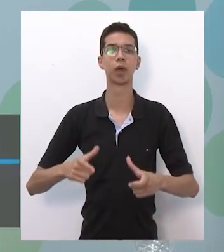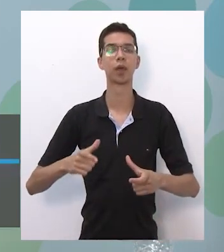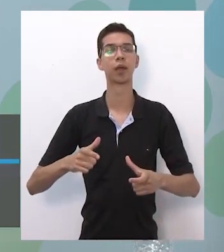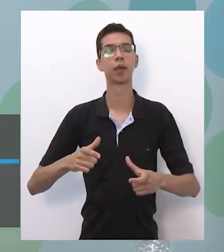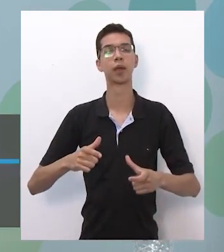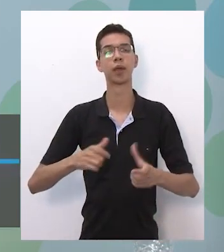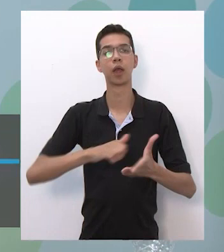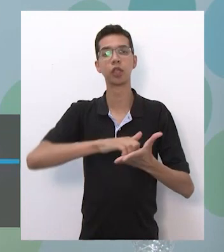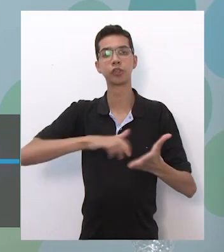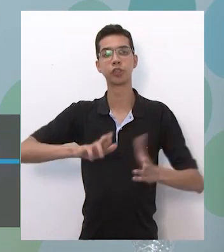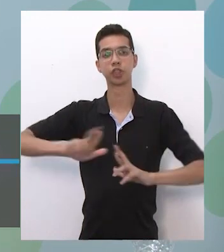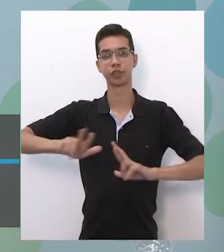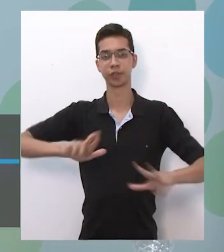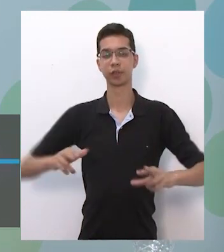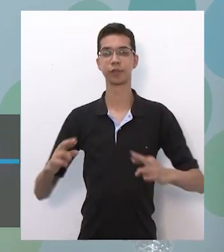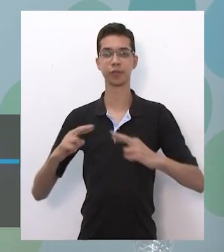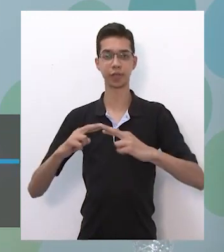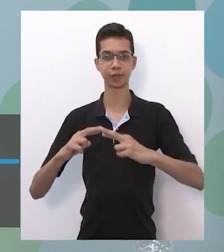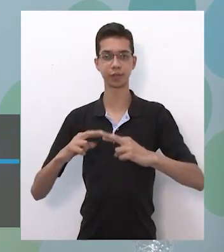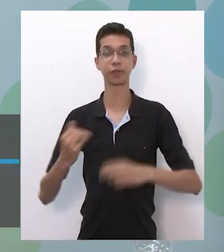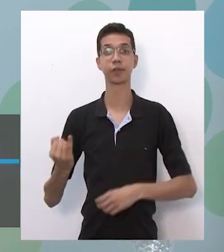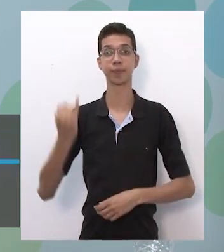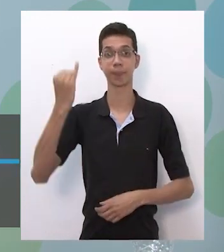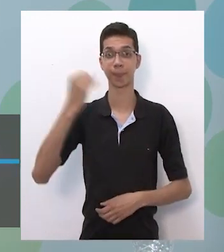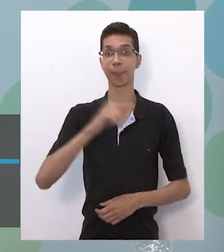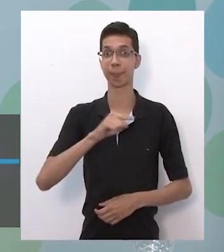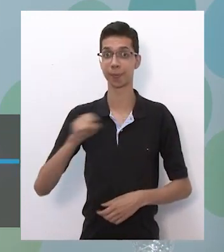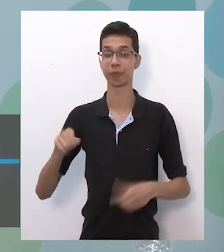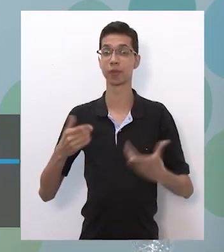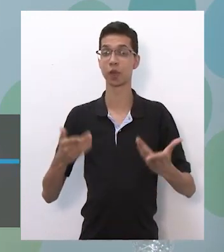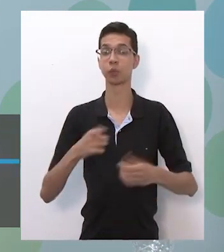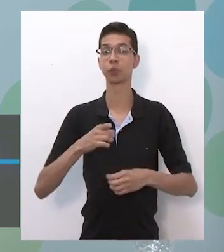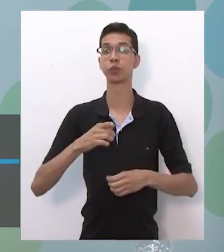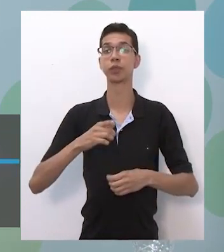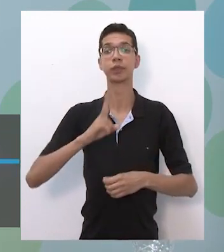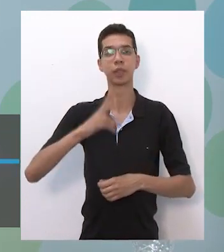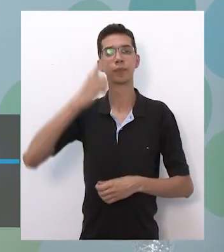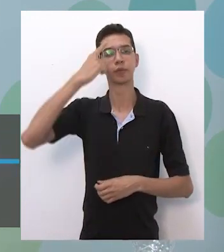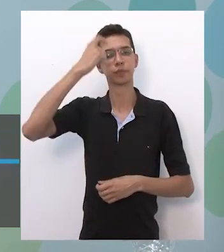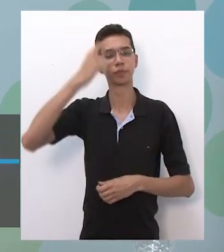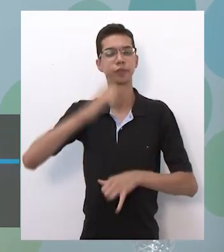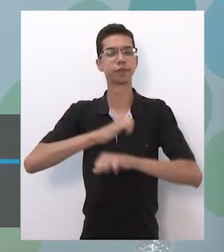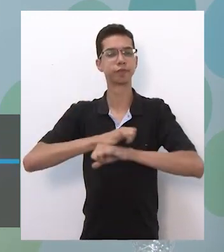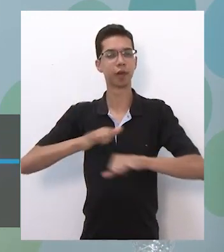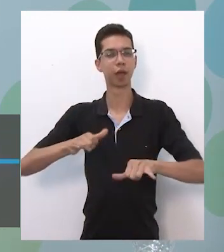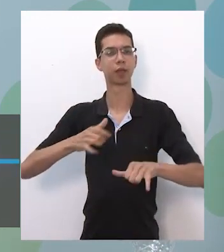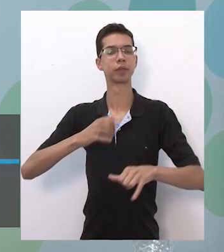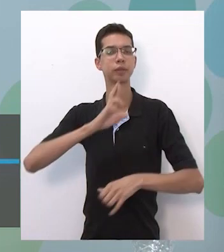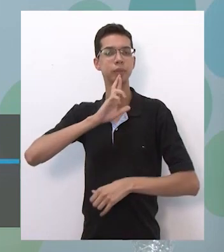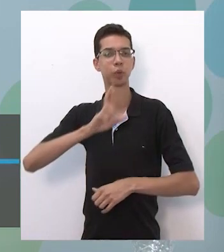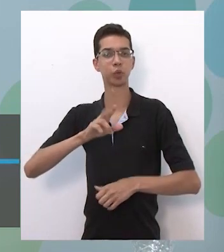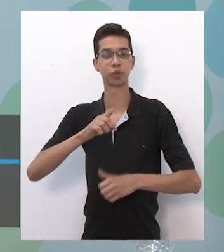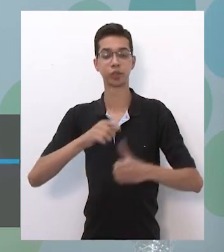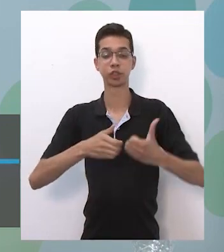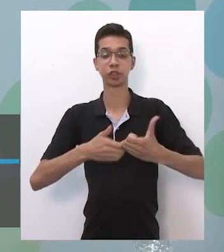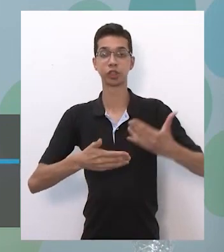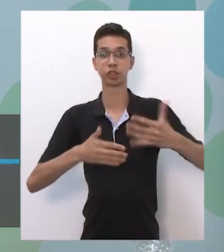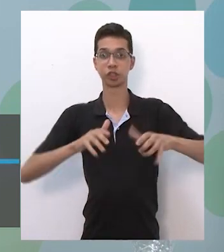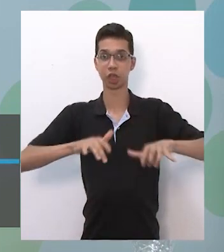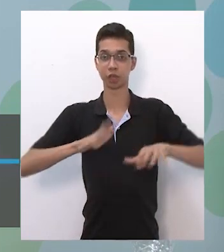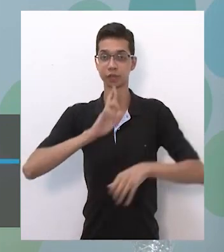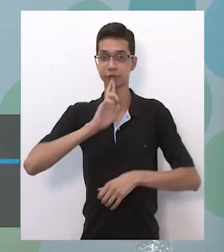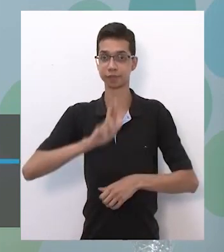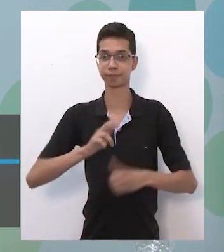atividade para a rede. Então é muito importante que vocês assistam, que vocês deem ideia, comentem no chat, realmente, para que as aulas